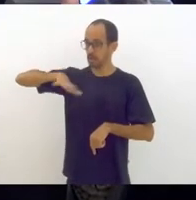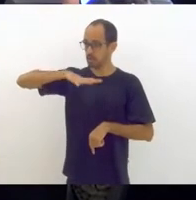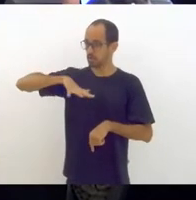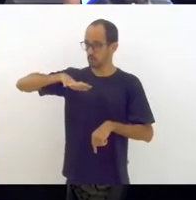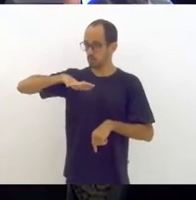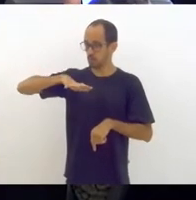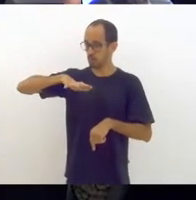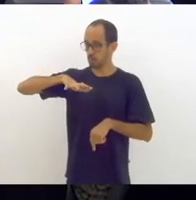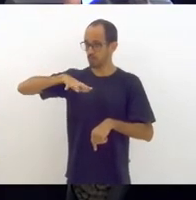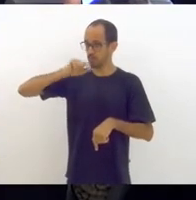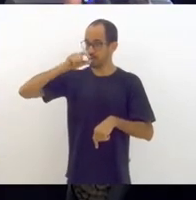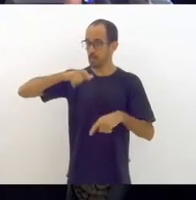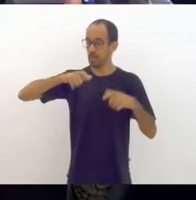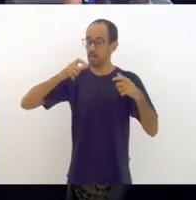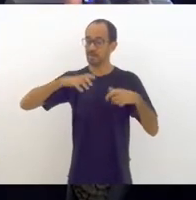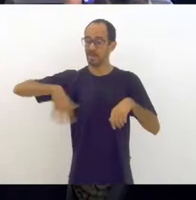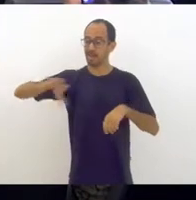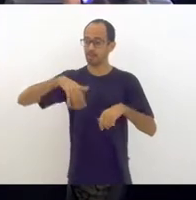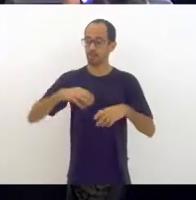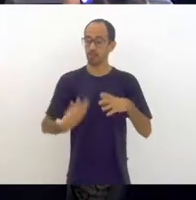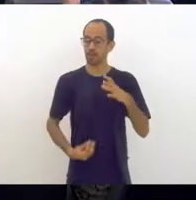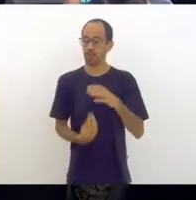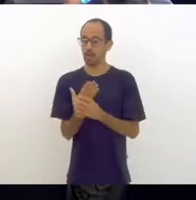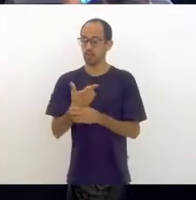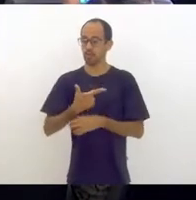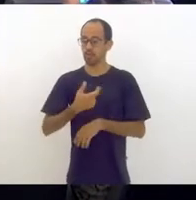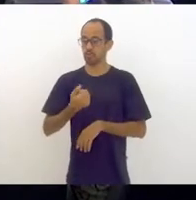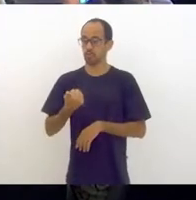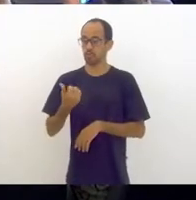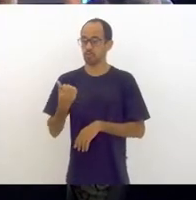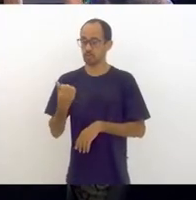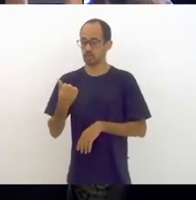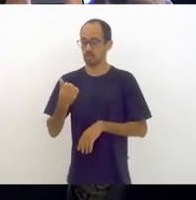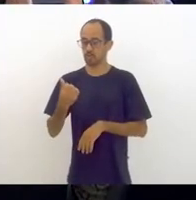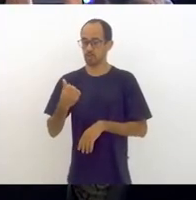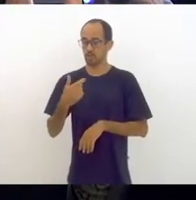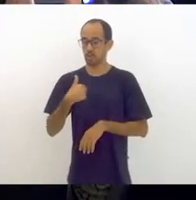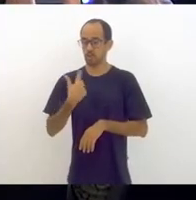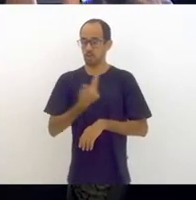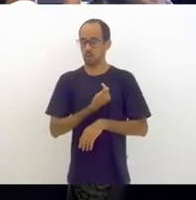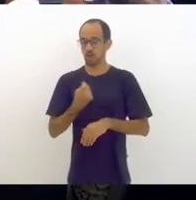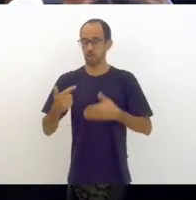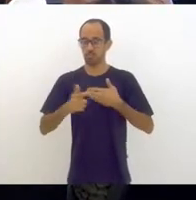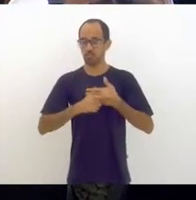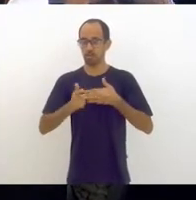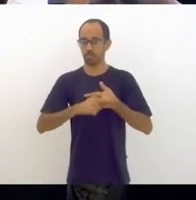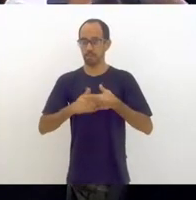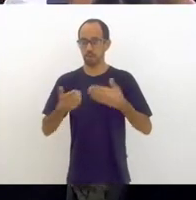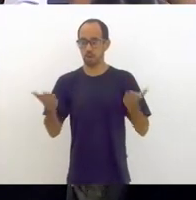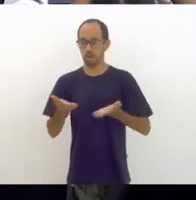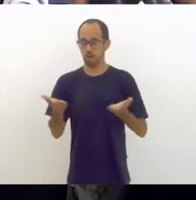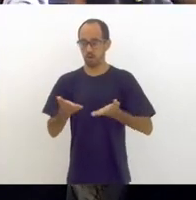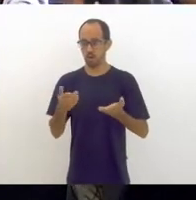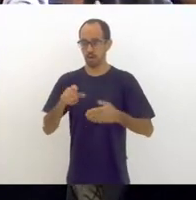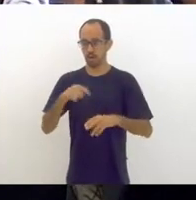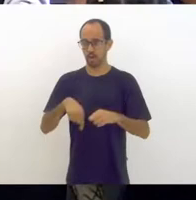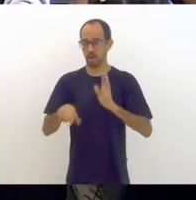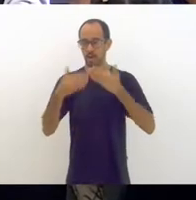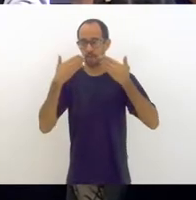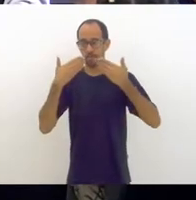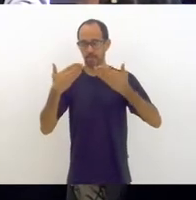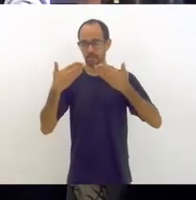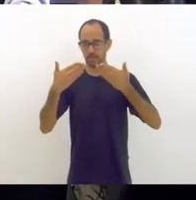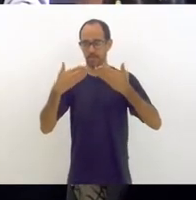Essa unidade foi criada em 2016, então o nosso papel hoje aqui, de forma bem breve, para a gente poder ter tempo para discussão, é apresentar um pouquinho do